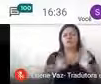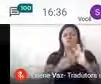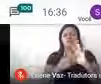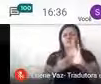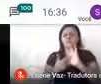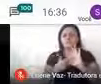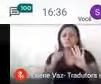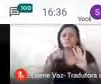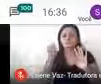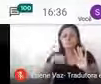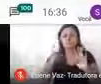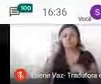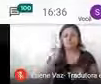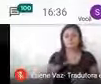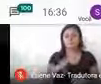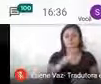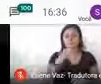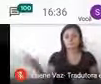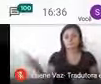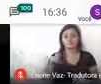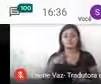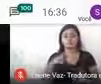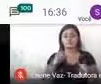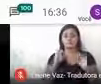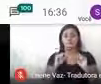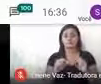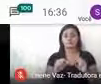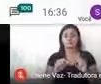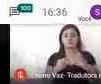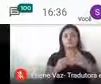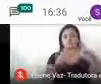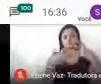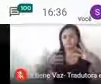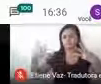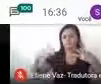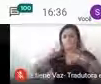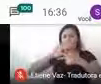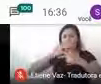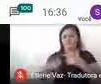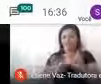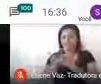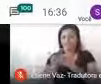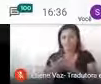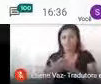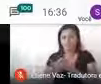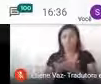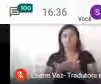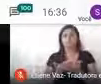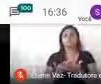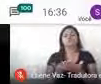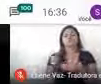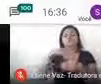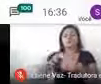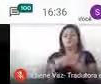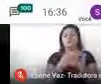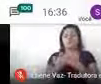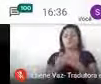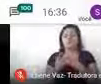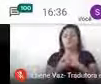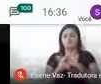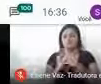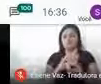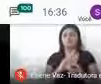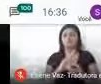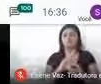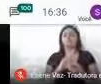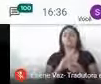com uma lista de dimensões abordadas nos estudos dialetológicos, nos estudos da dialetologia